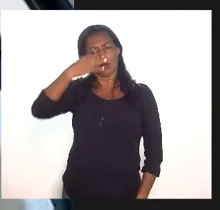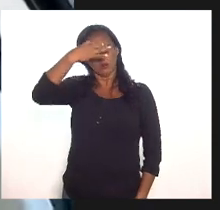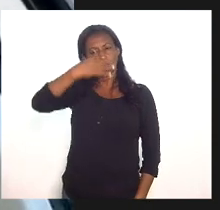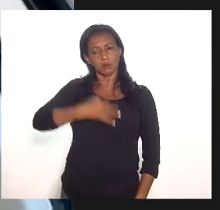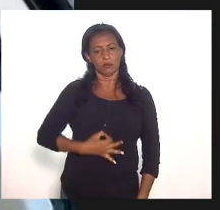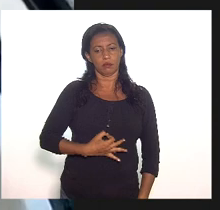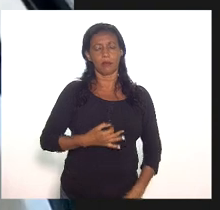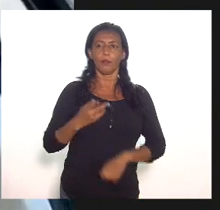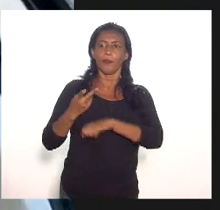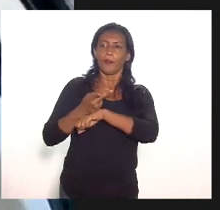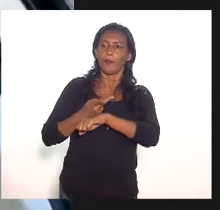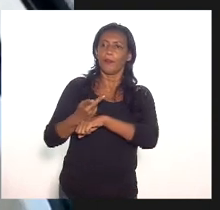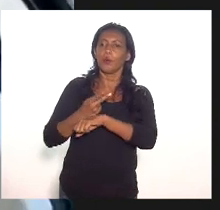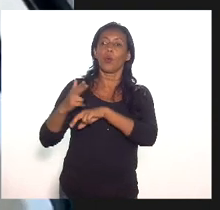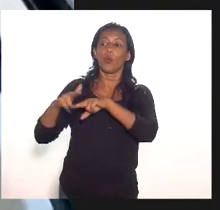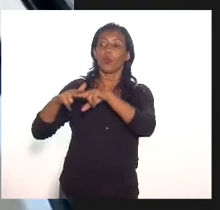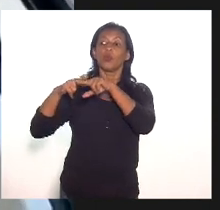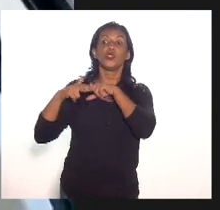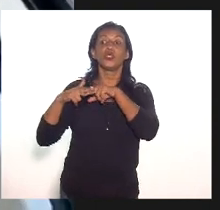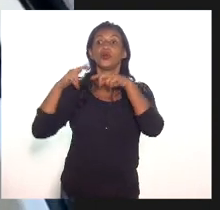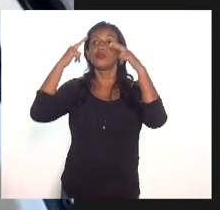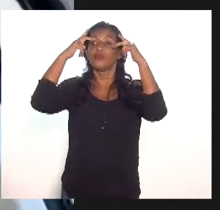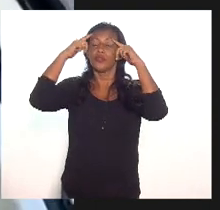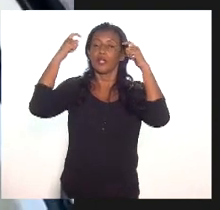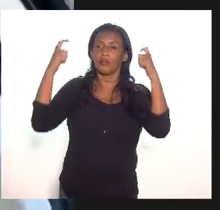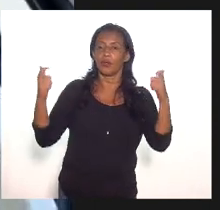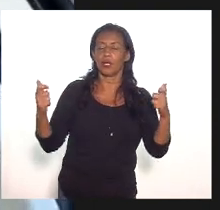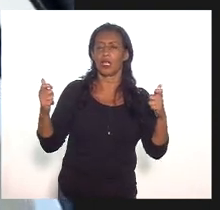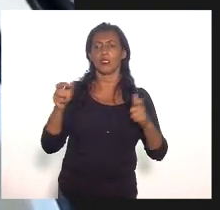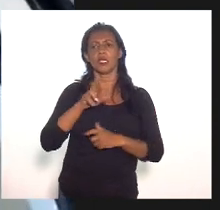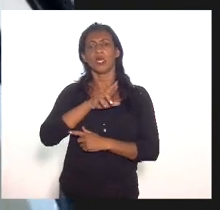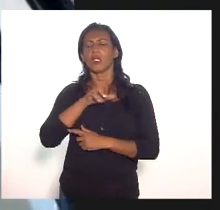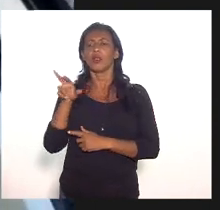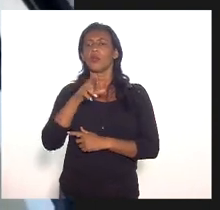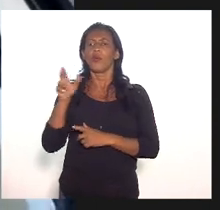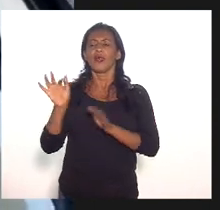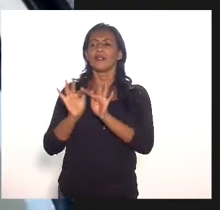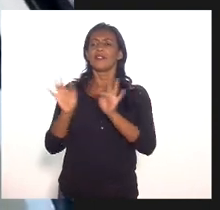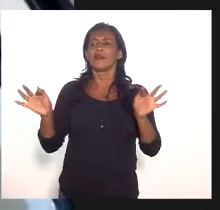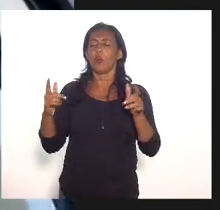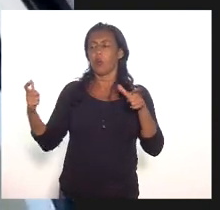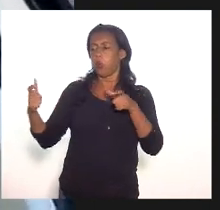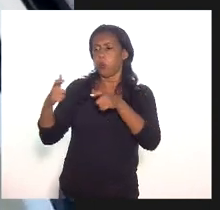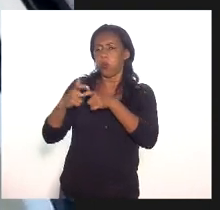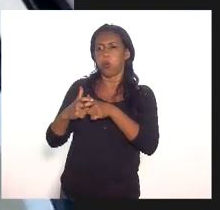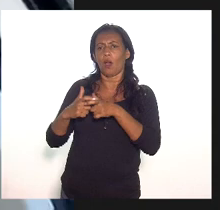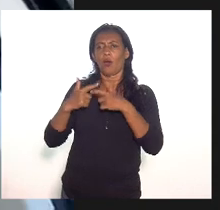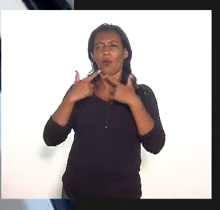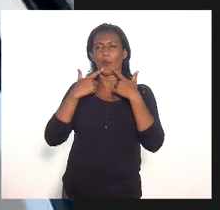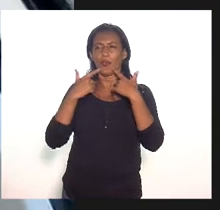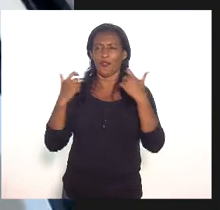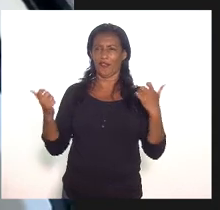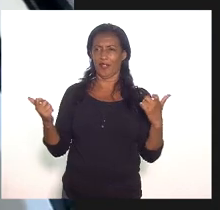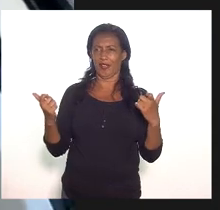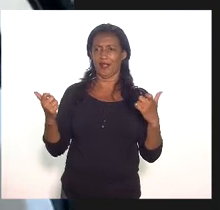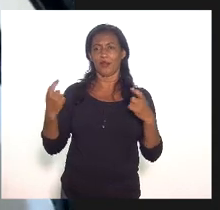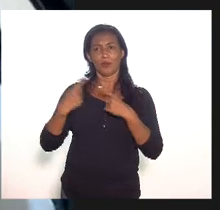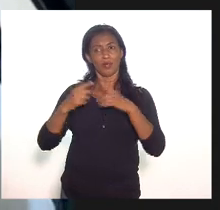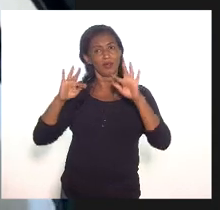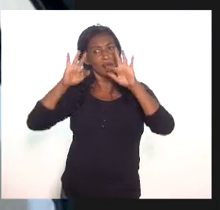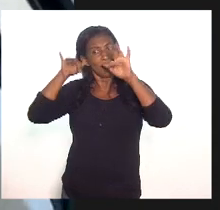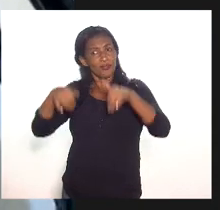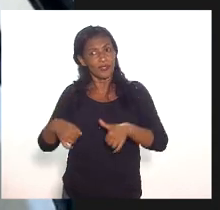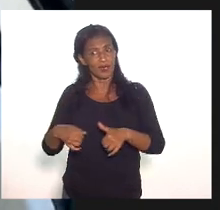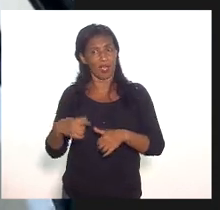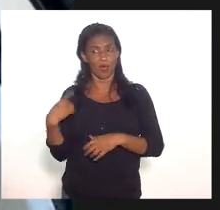honestidade, buscando as causas da violência e não simplesmente utilizando minorias como discurso. Porque senão, no final das contas, a